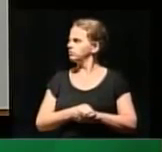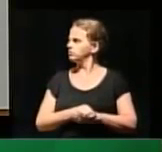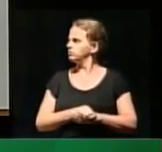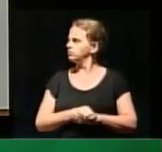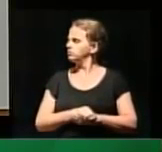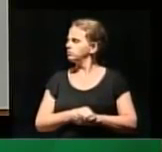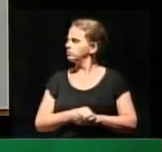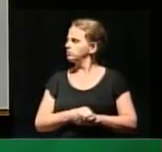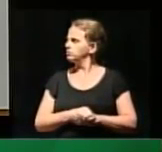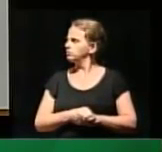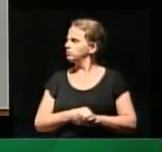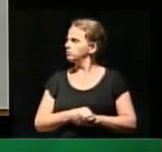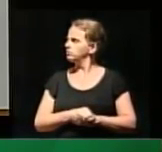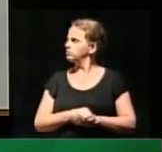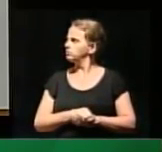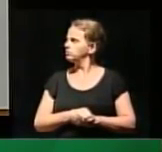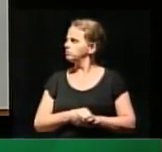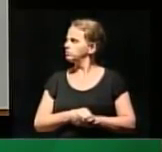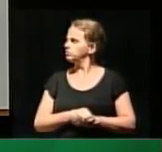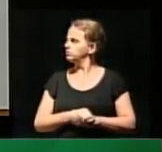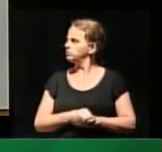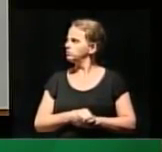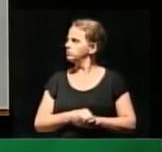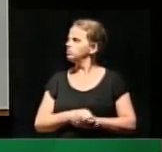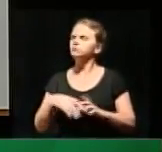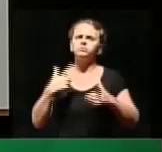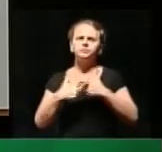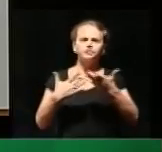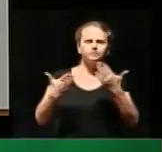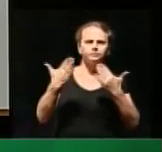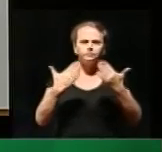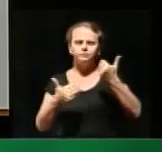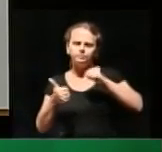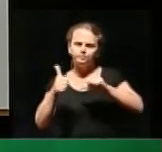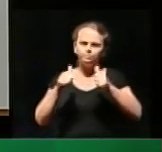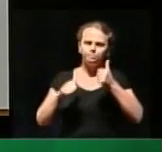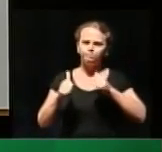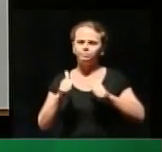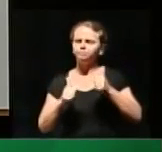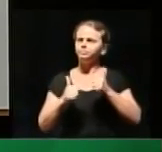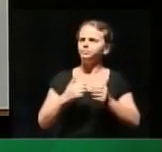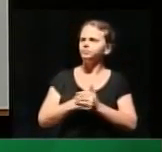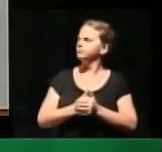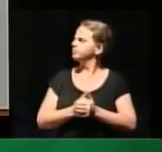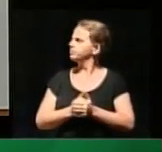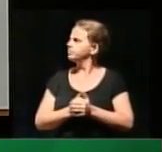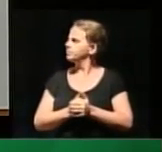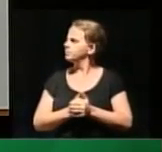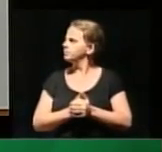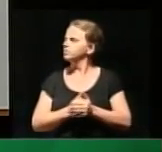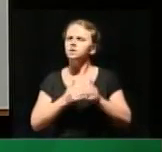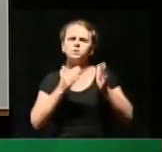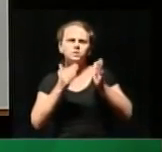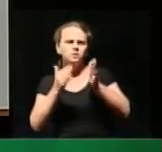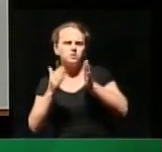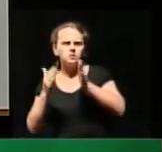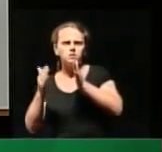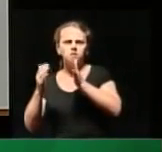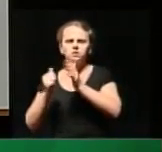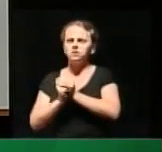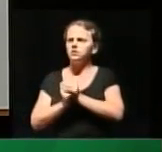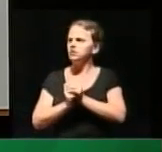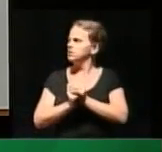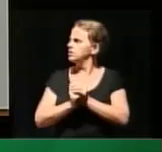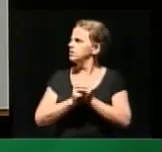assusta? Porque foi uma análise do benefício máximo que foi encontrado com